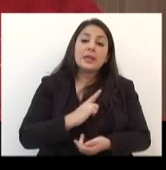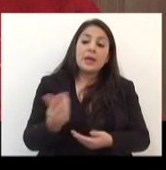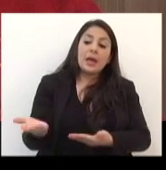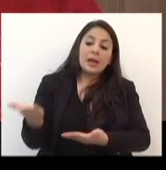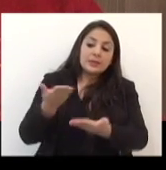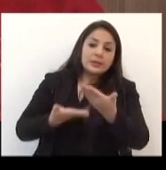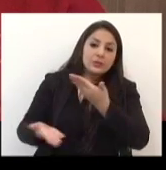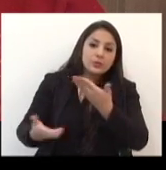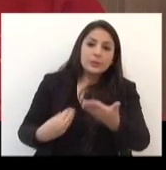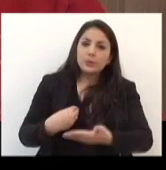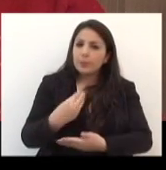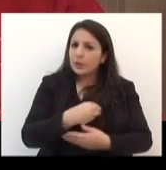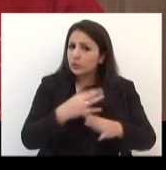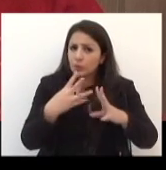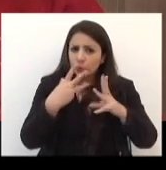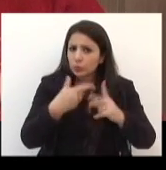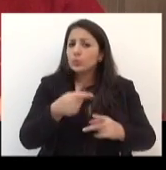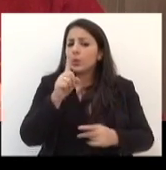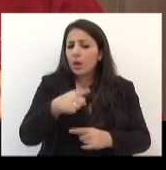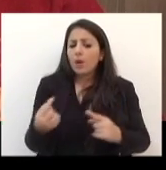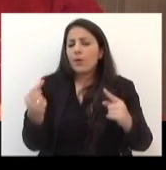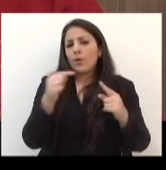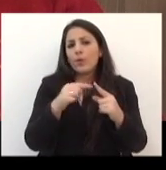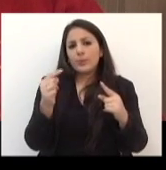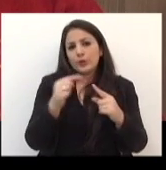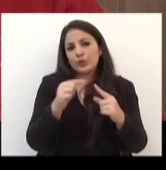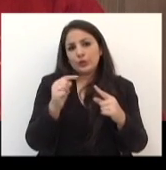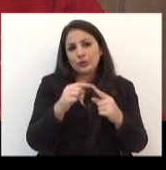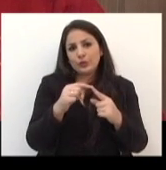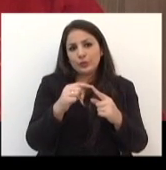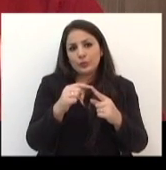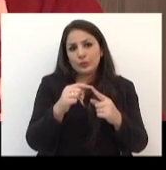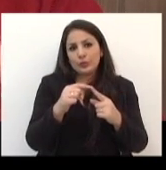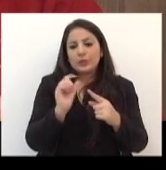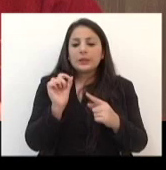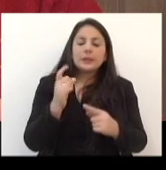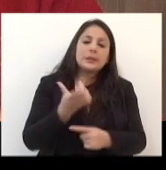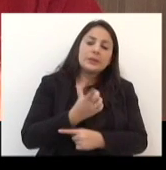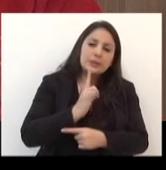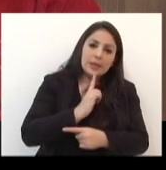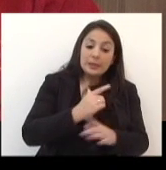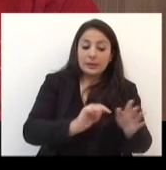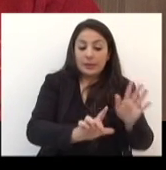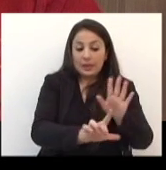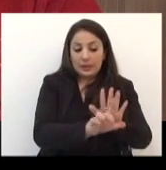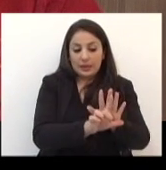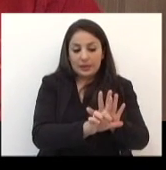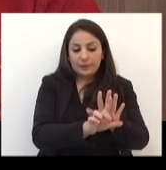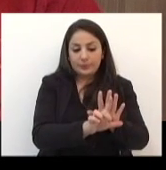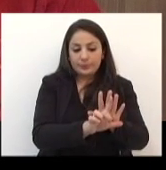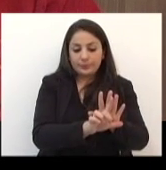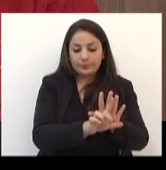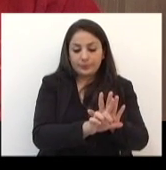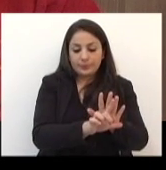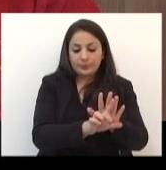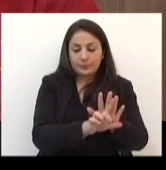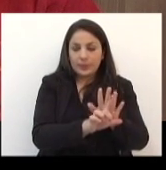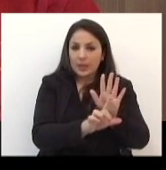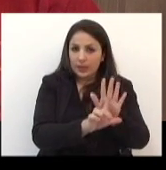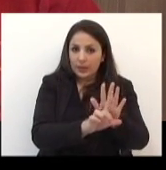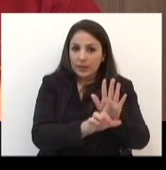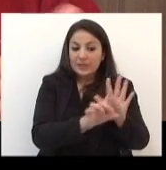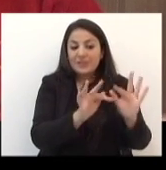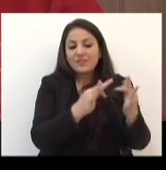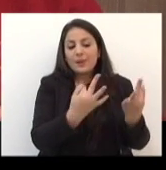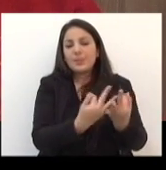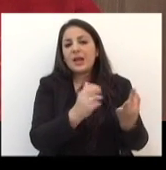atendimento médico, enfim, tudo isso é o objetivo que se tem, tanto na lei do